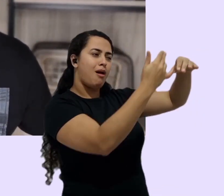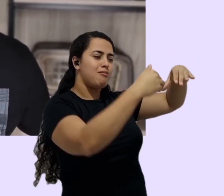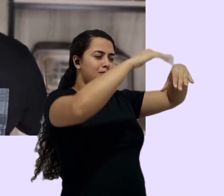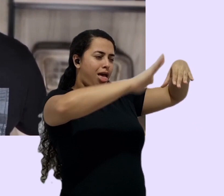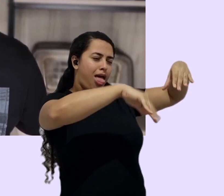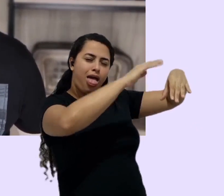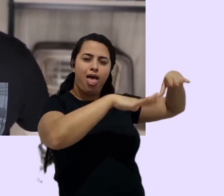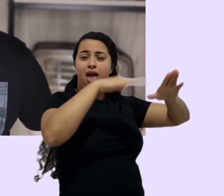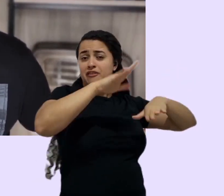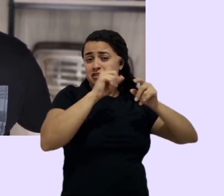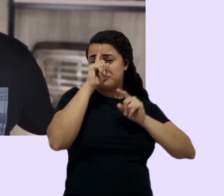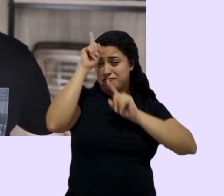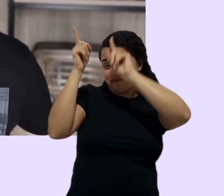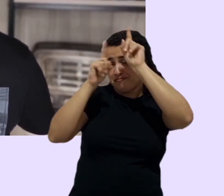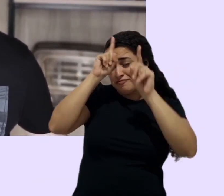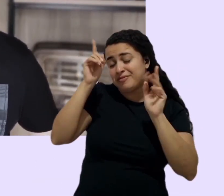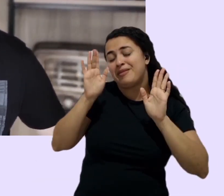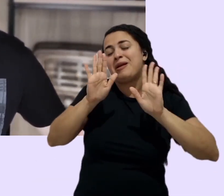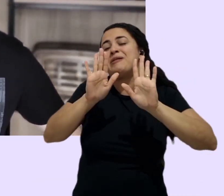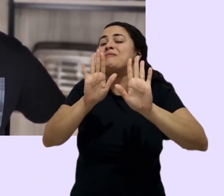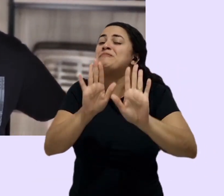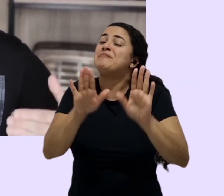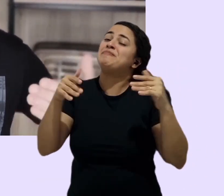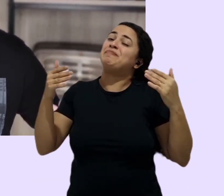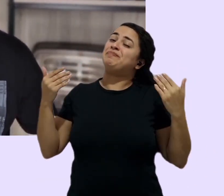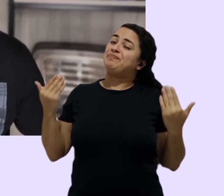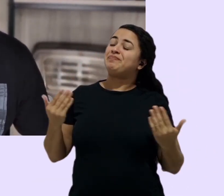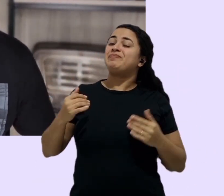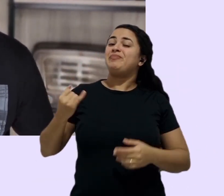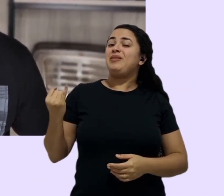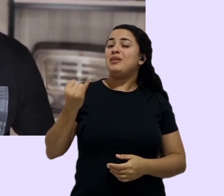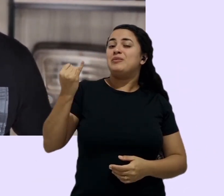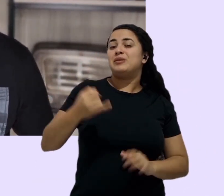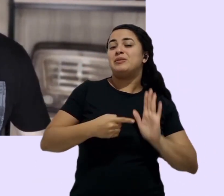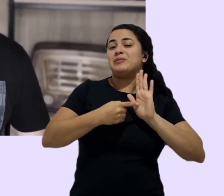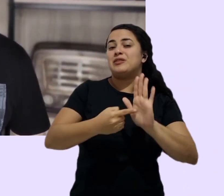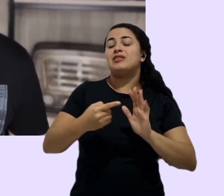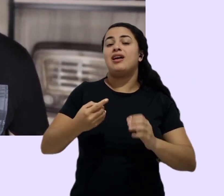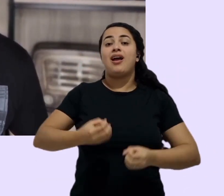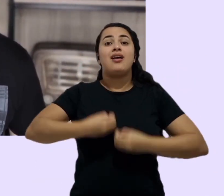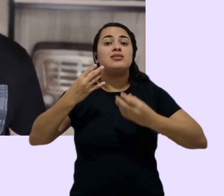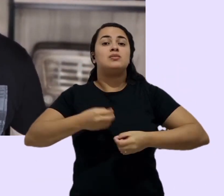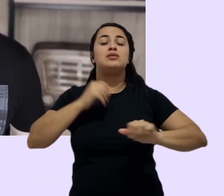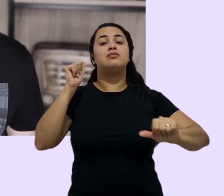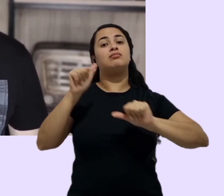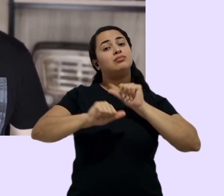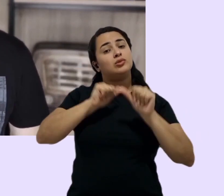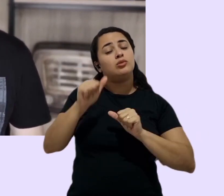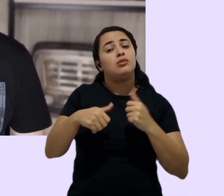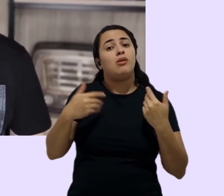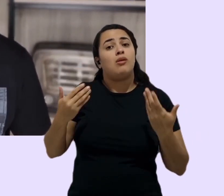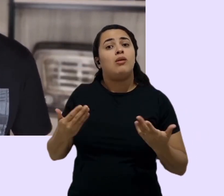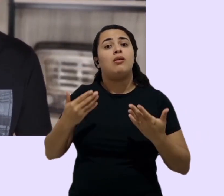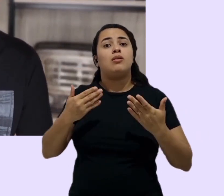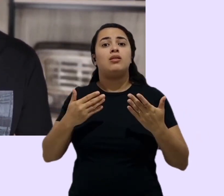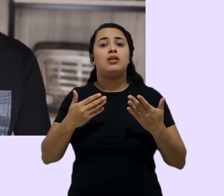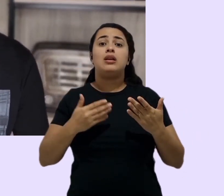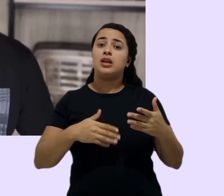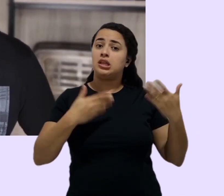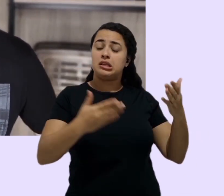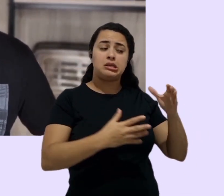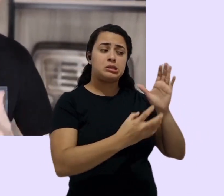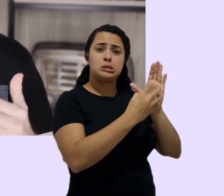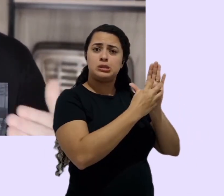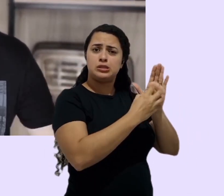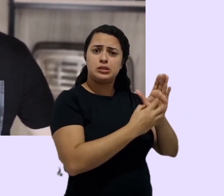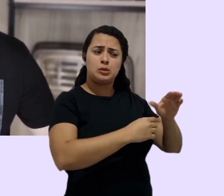aumentavam, mas enfim. O grande lance é que a expressão vai mudando. E essas pinturas, essas figuras